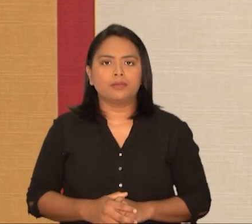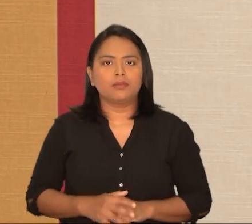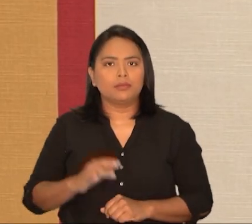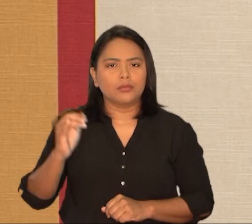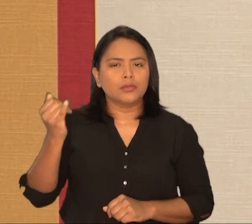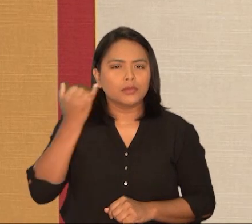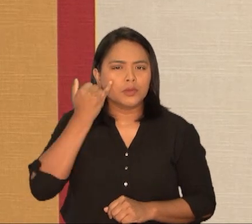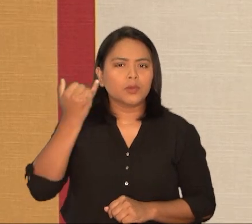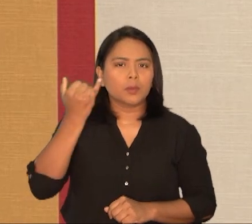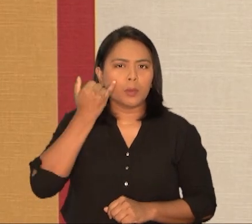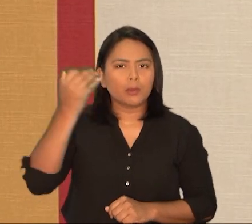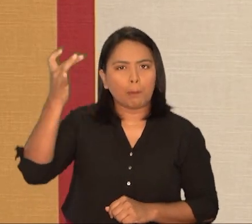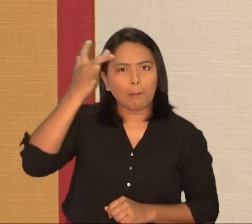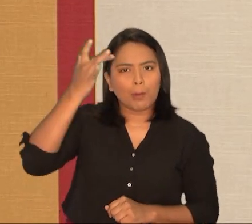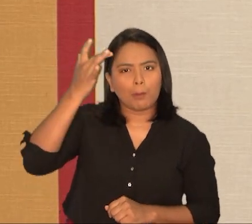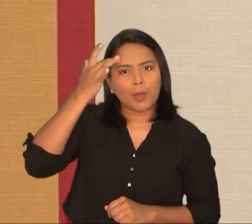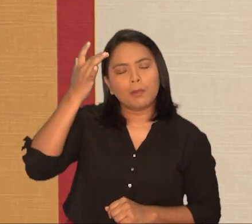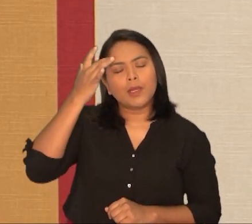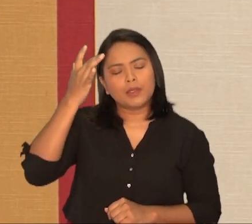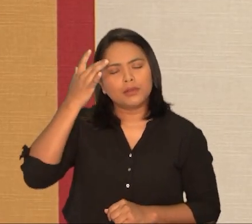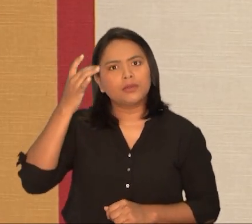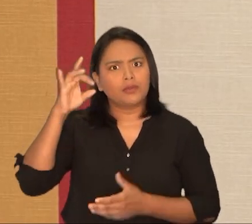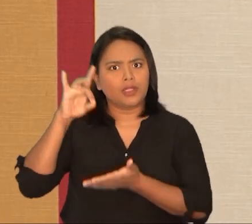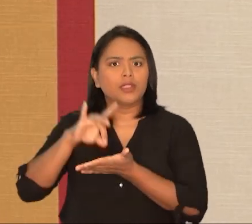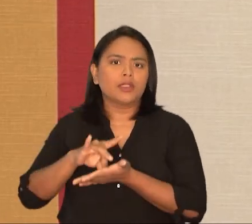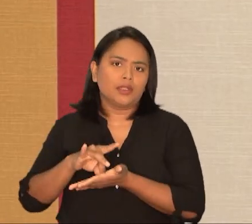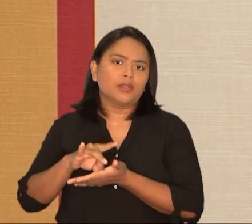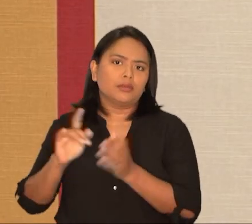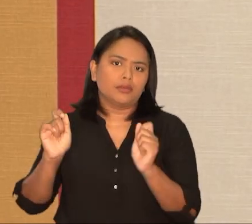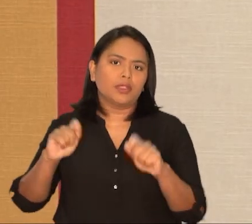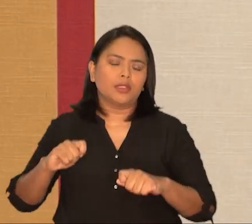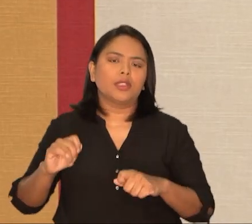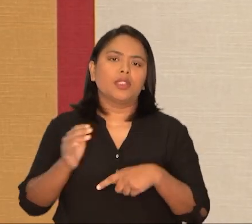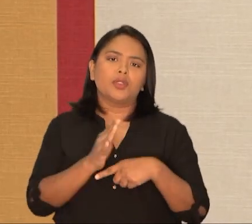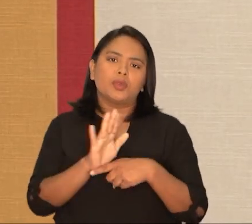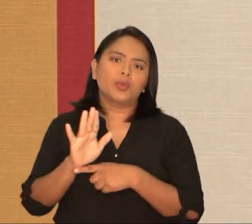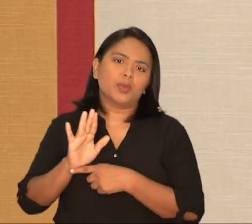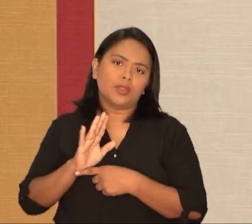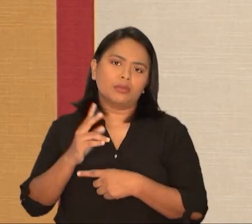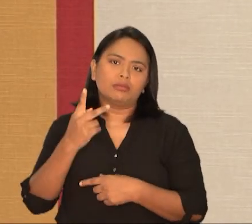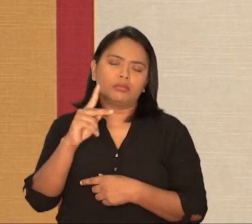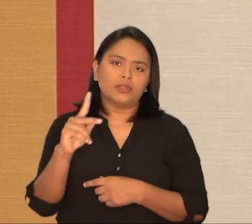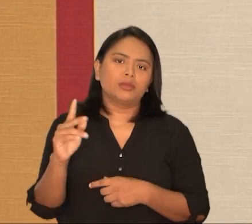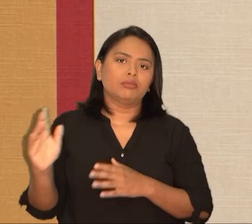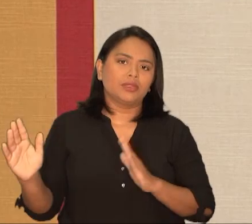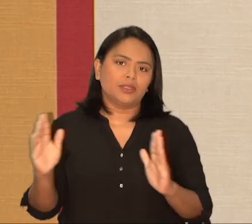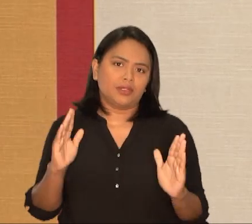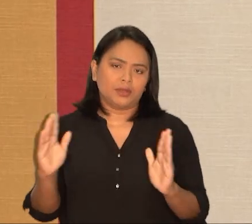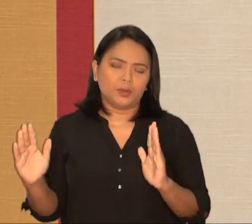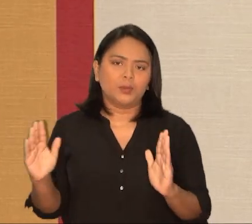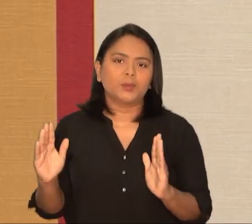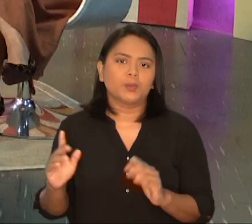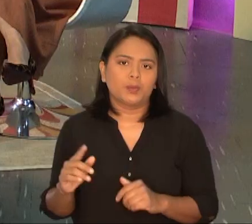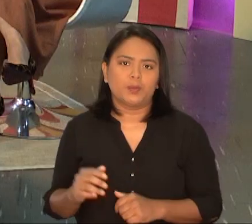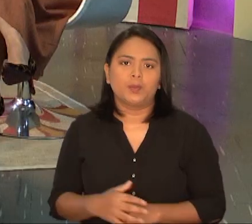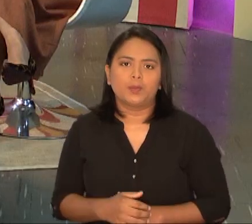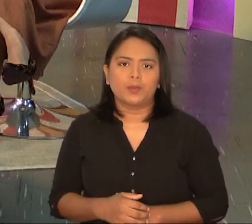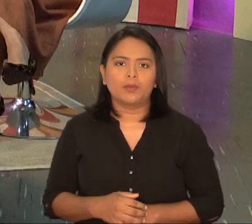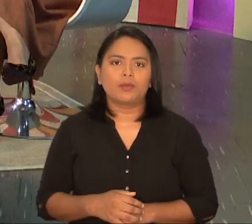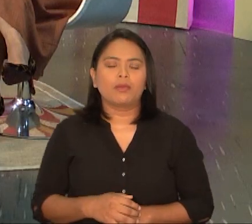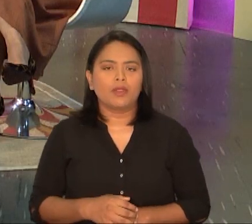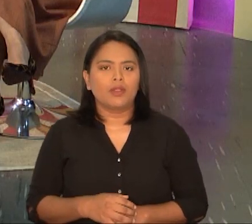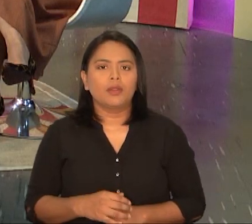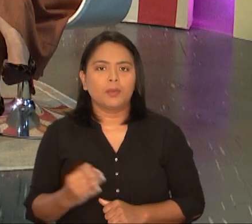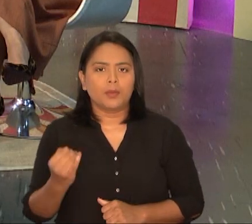absorva aí o máximo que você conseguir de informações concretas e que, de fato, podem te ajudar sobre o processo, porque esse vai ser a sua melhor saída aí